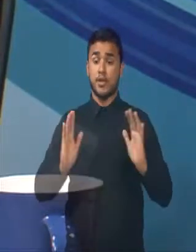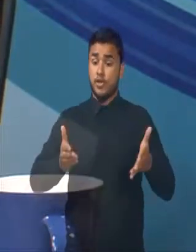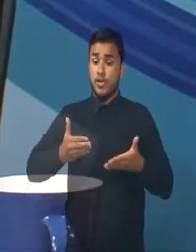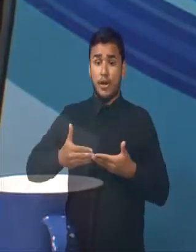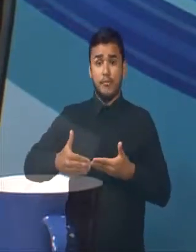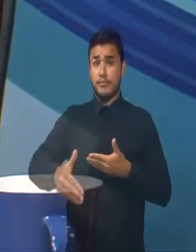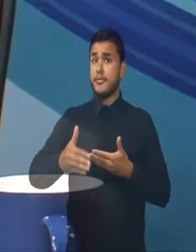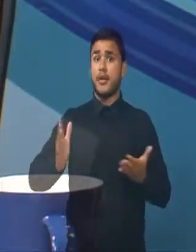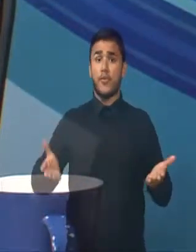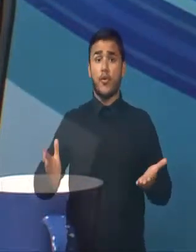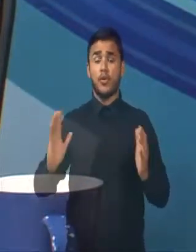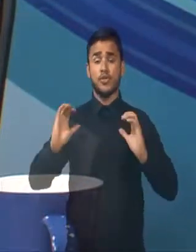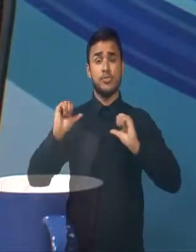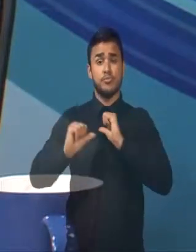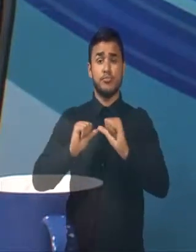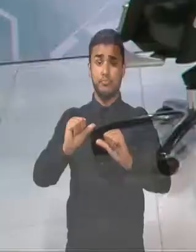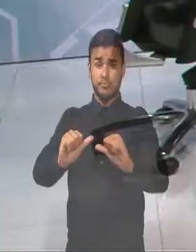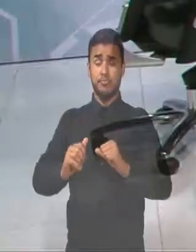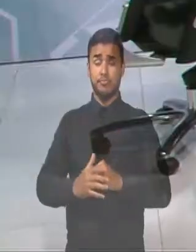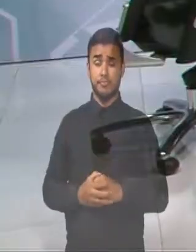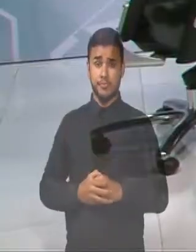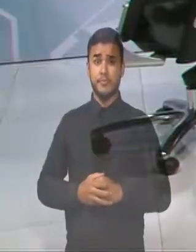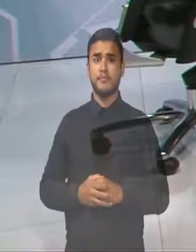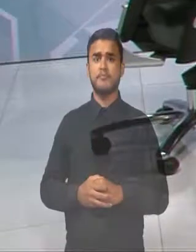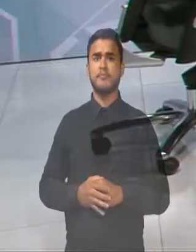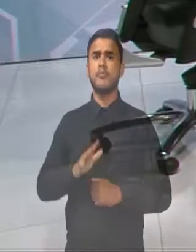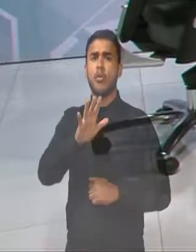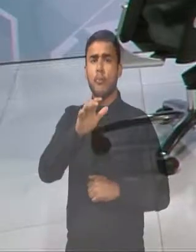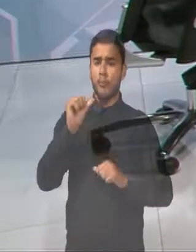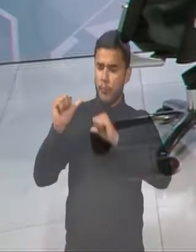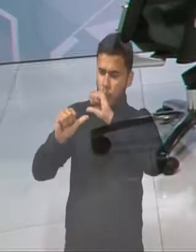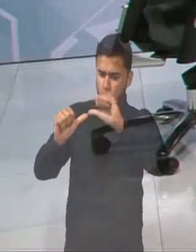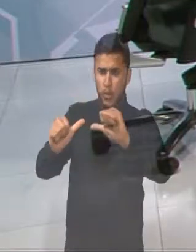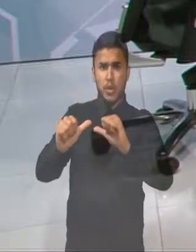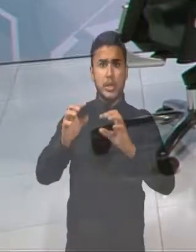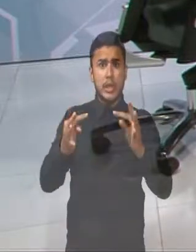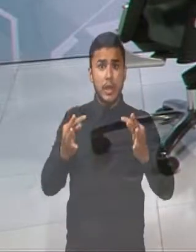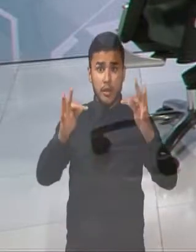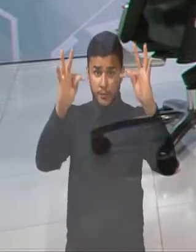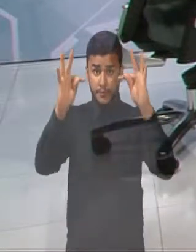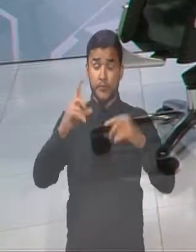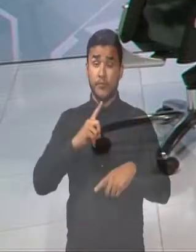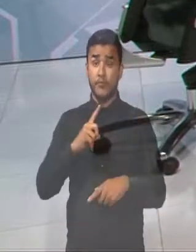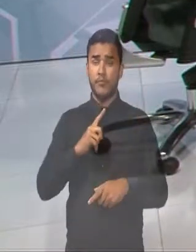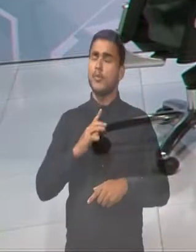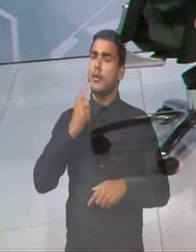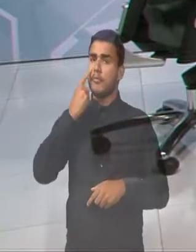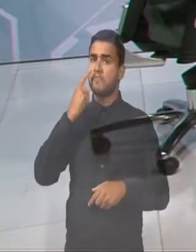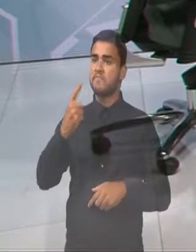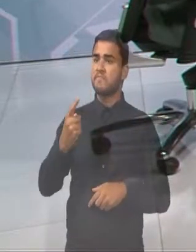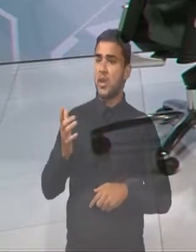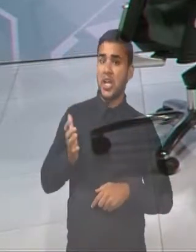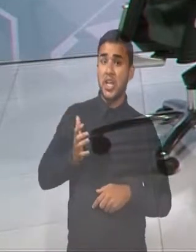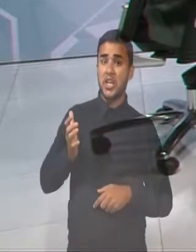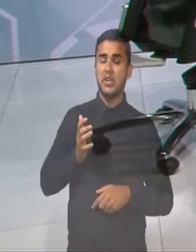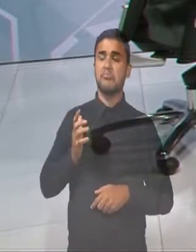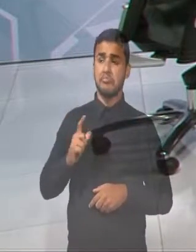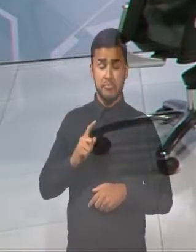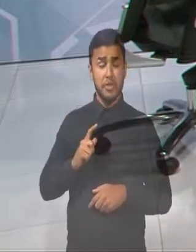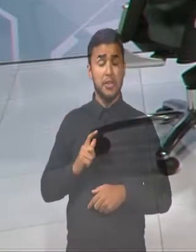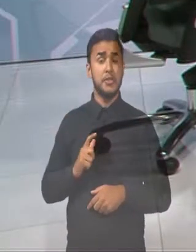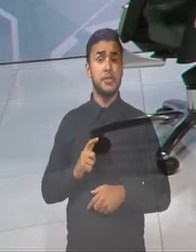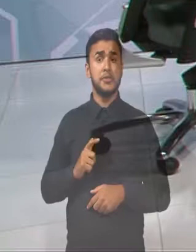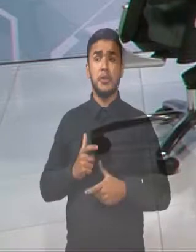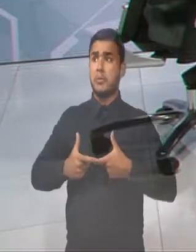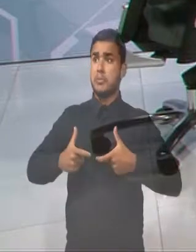mexendo. As transformações tecnológicas, elas geram riqueza, e gerando riqueza geravam,